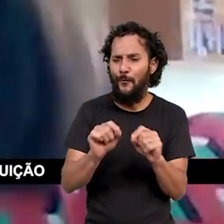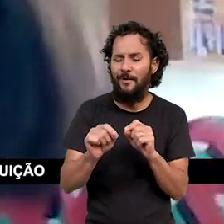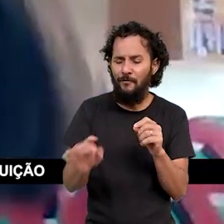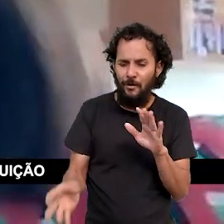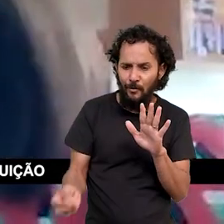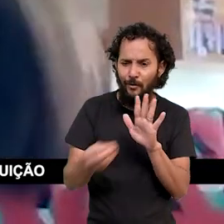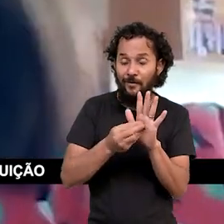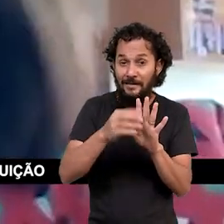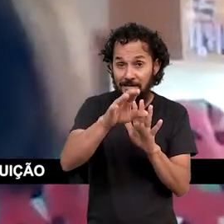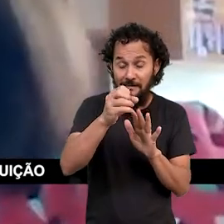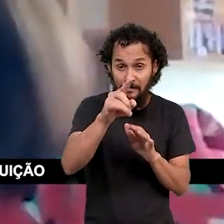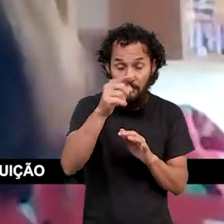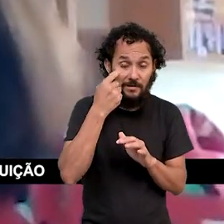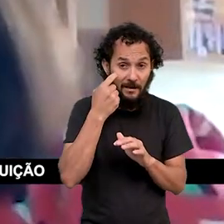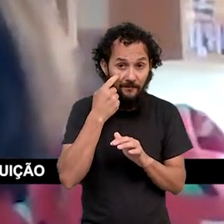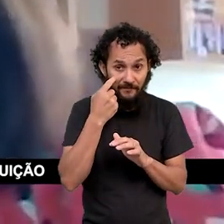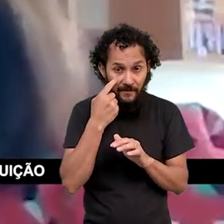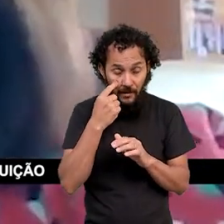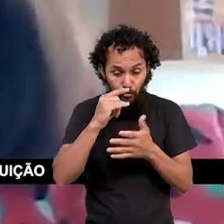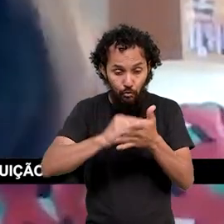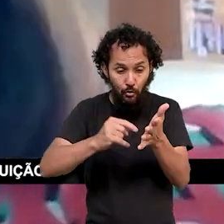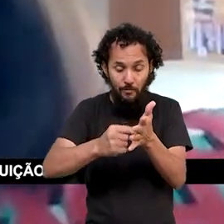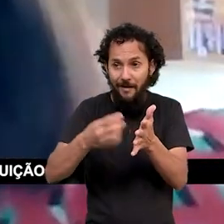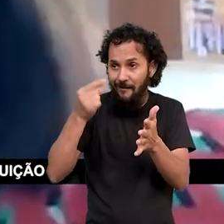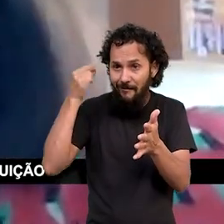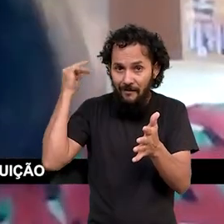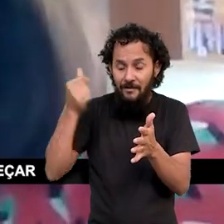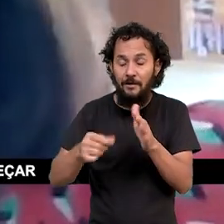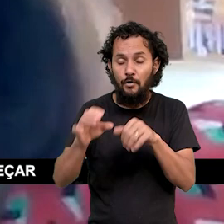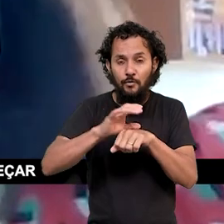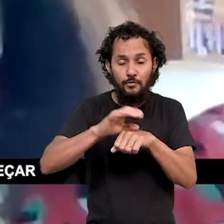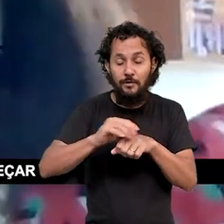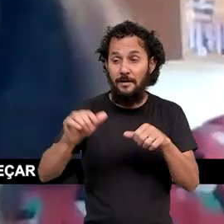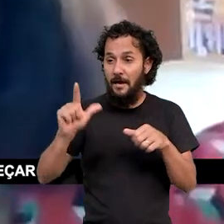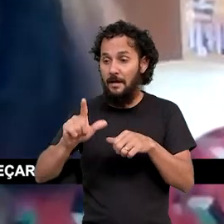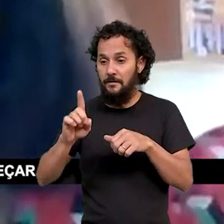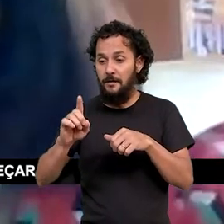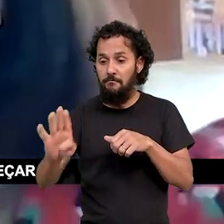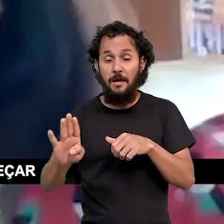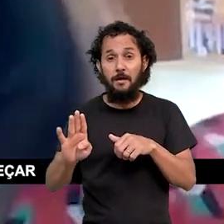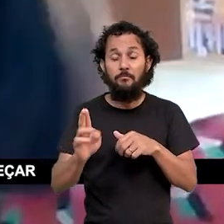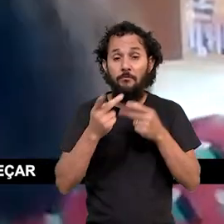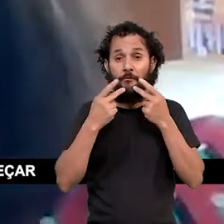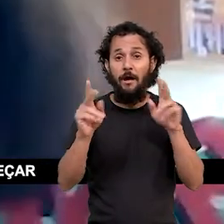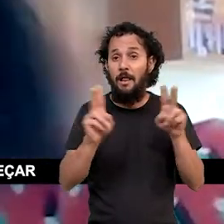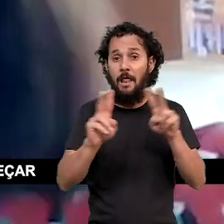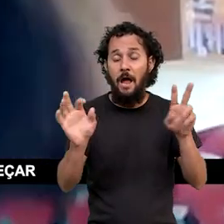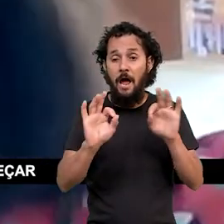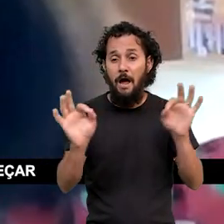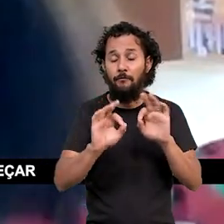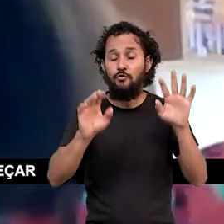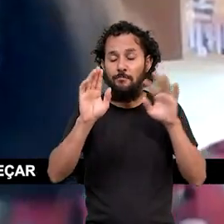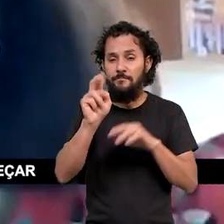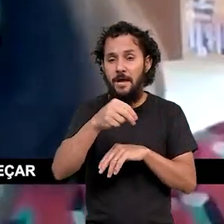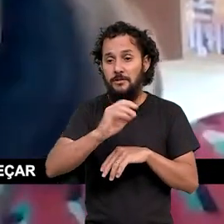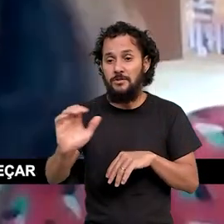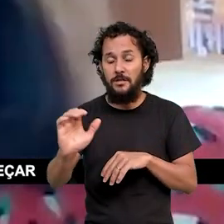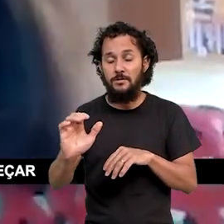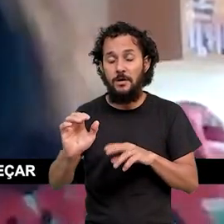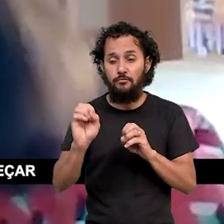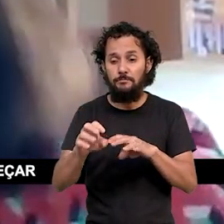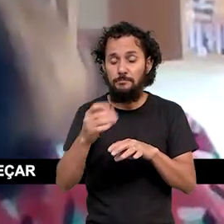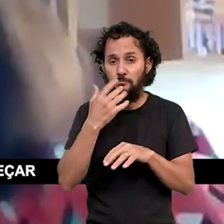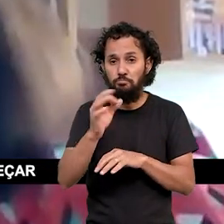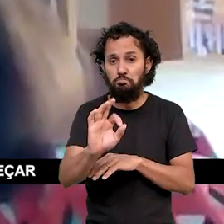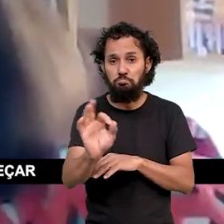foi incluída, se vocês pegarem os primeiros documentos, a Constituição e a LDB, não se falava em base curricular para a